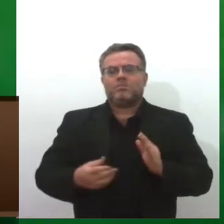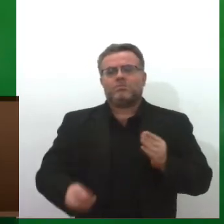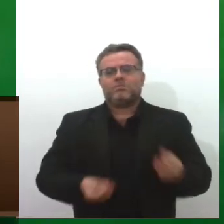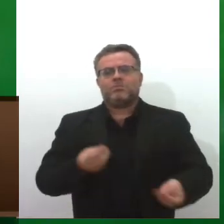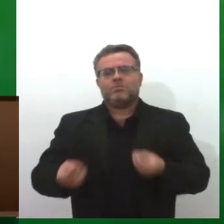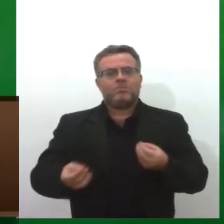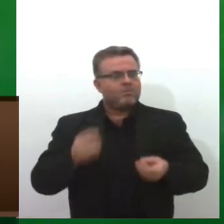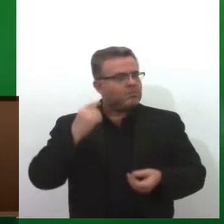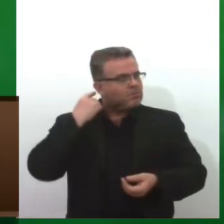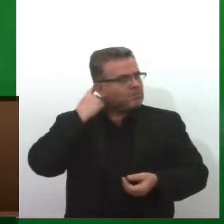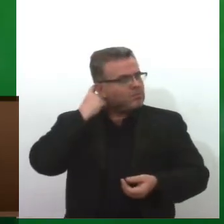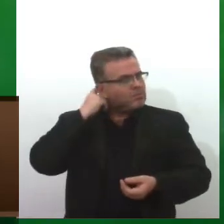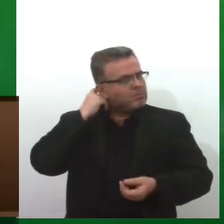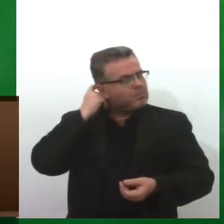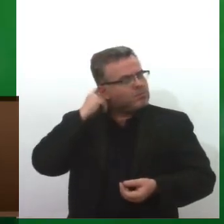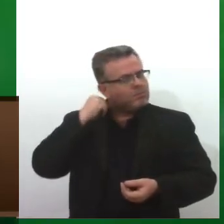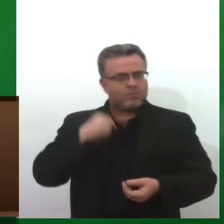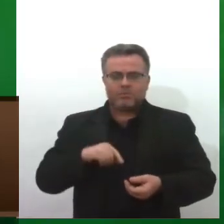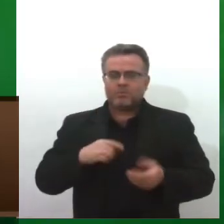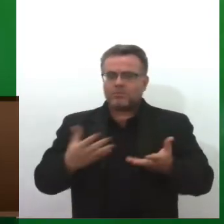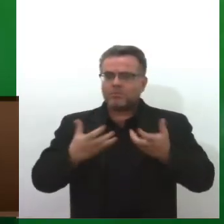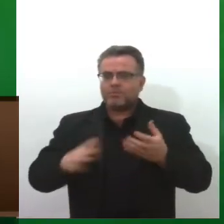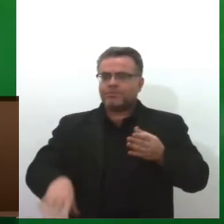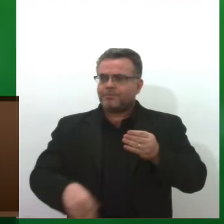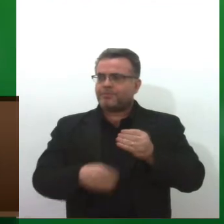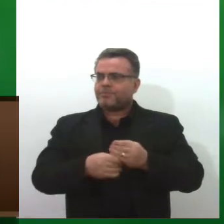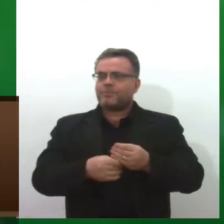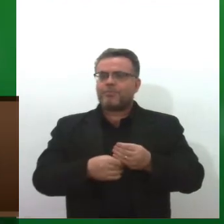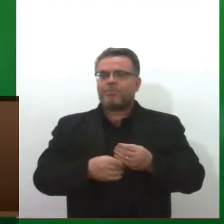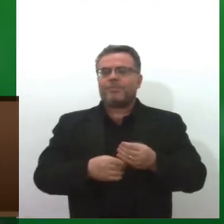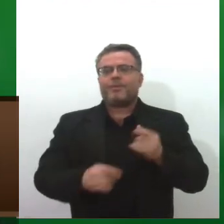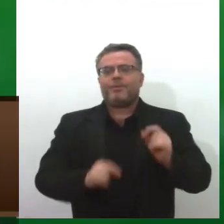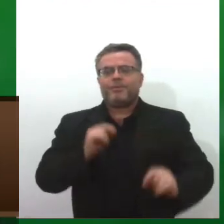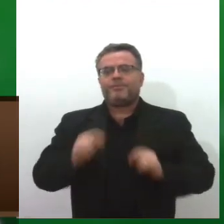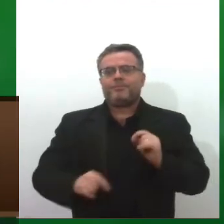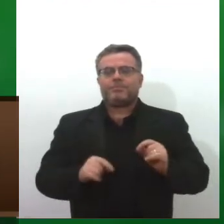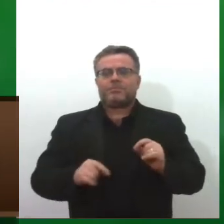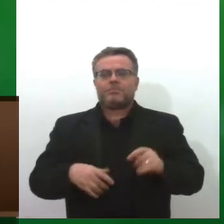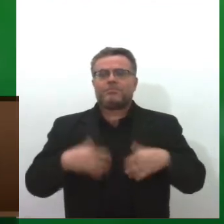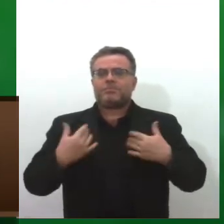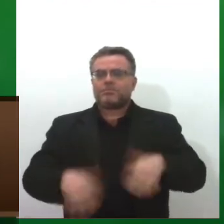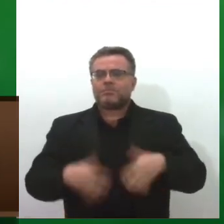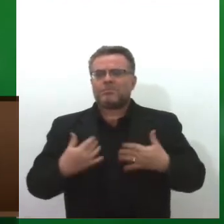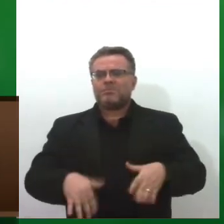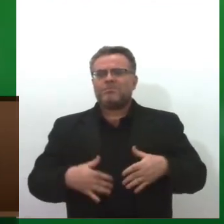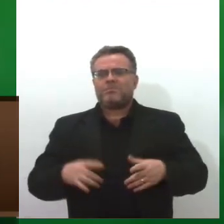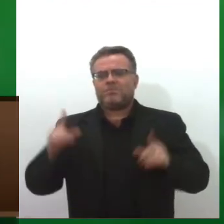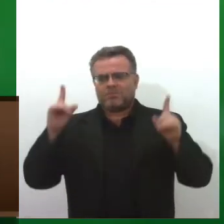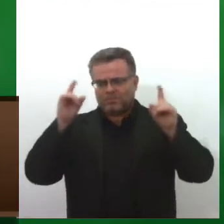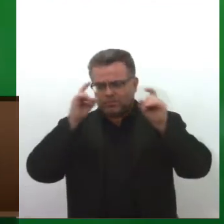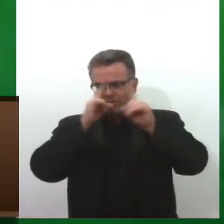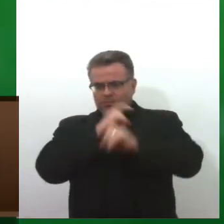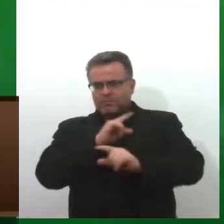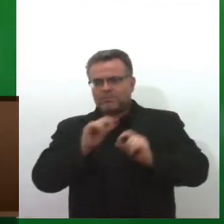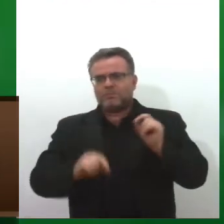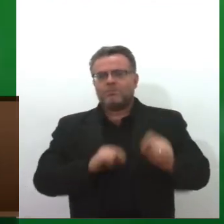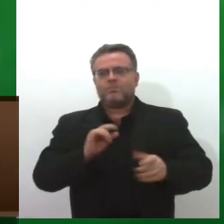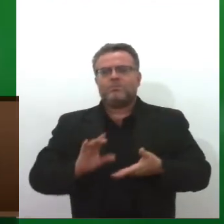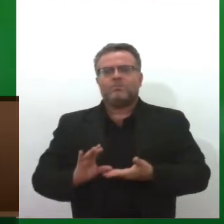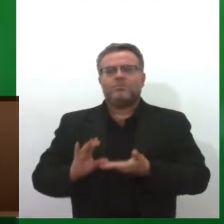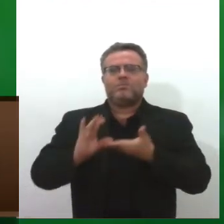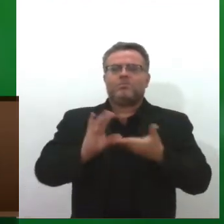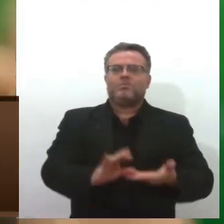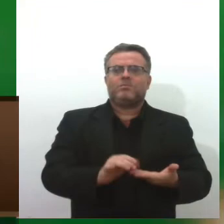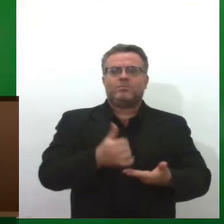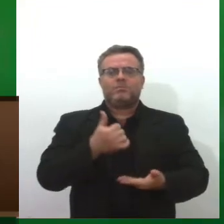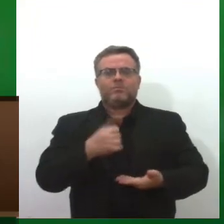tenta implementar, já com a dificuldade de ter em caixa o investimento do Tesouro, fazendo